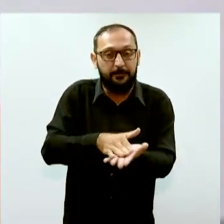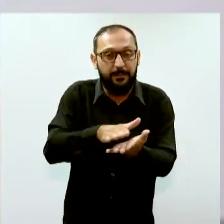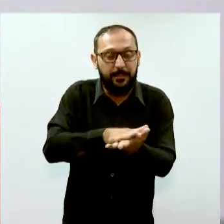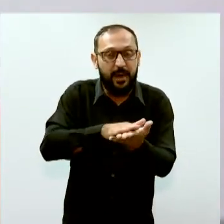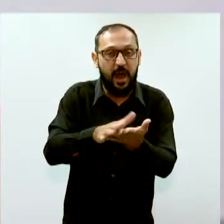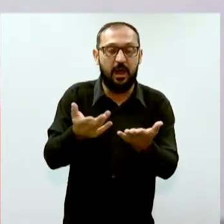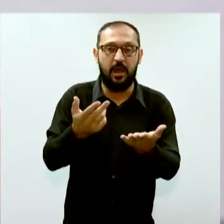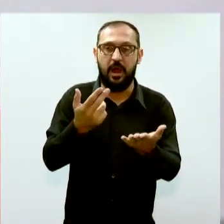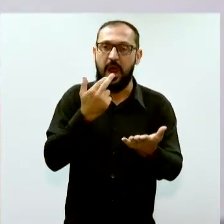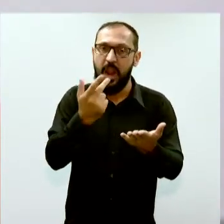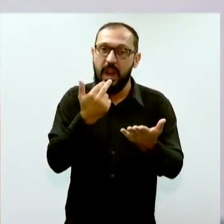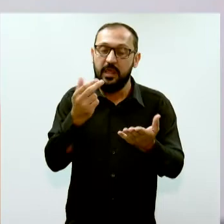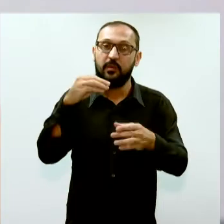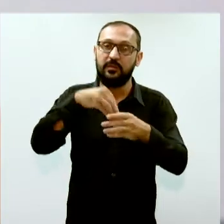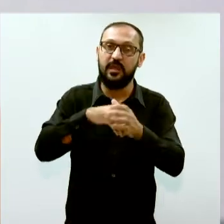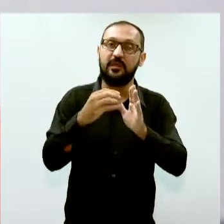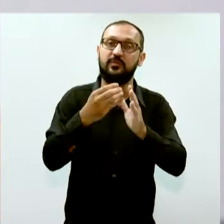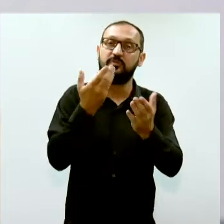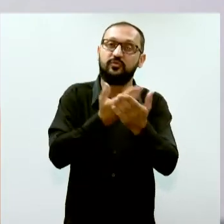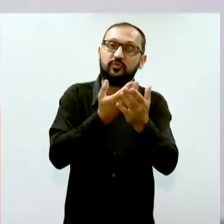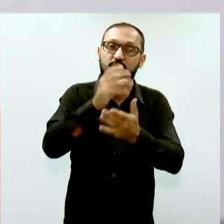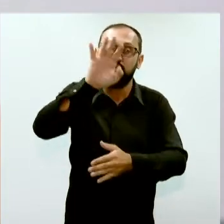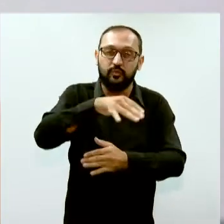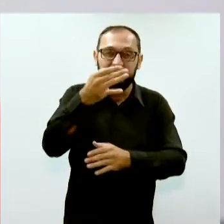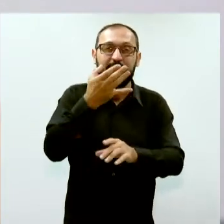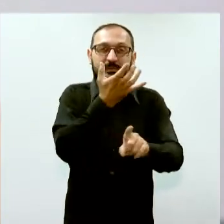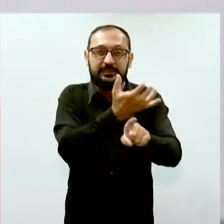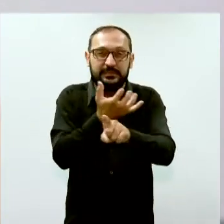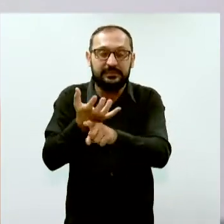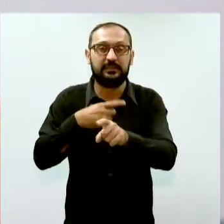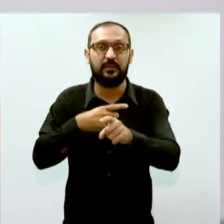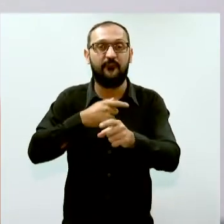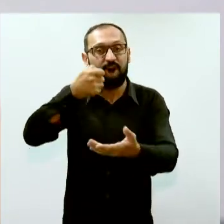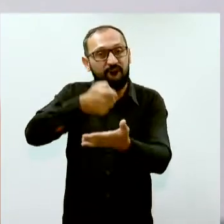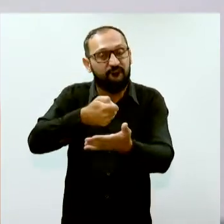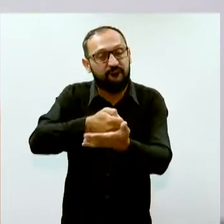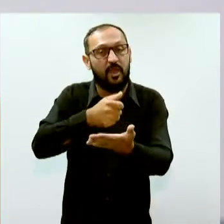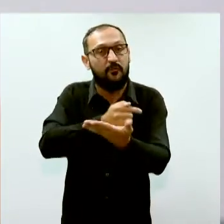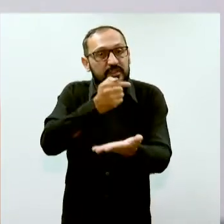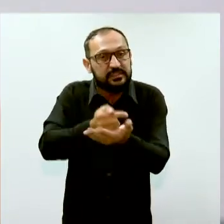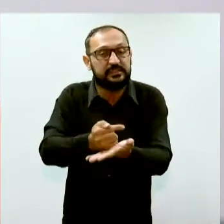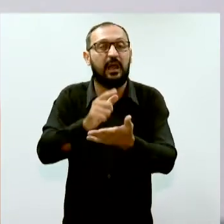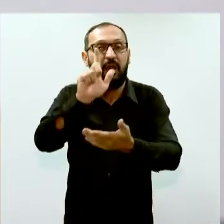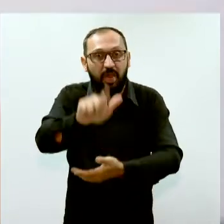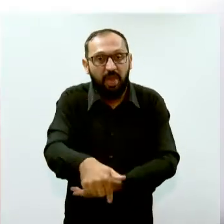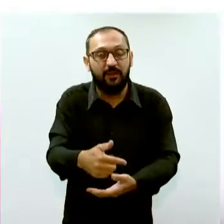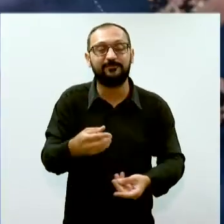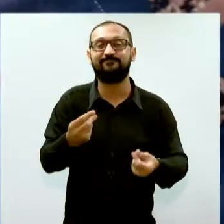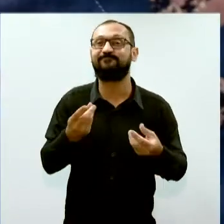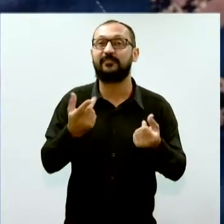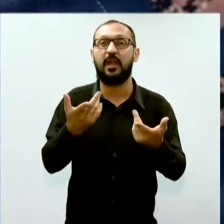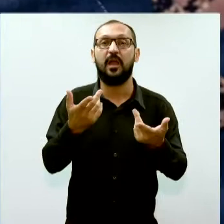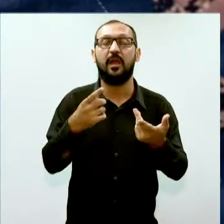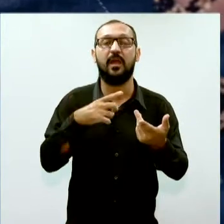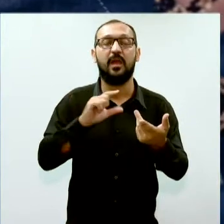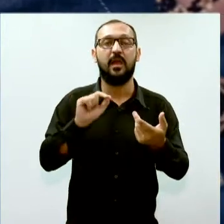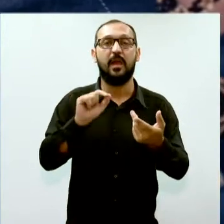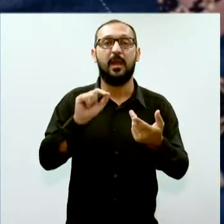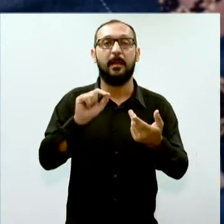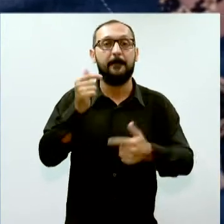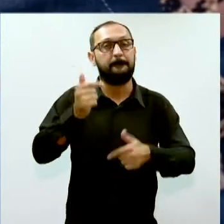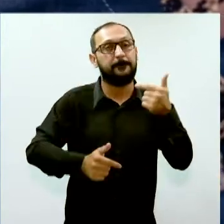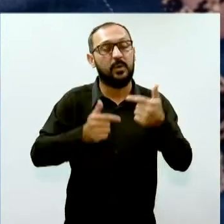no currículo, a formação do professor, a cooficialização de uma língua são políticas